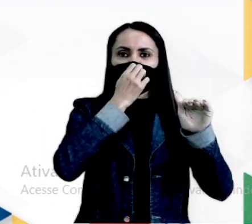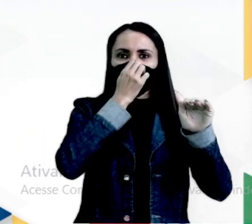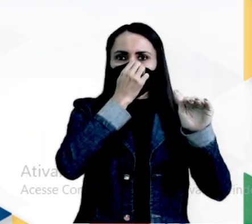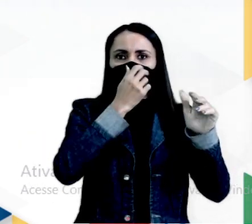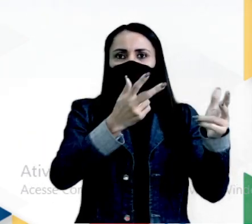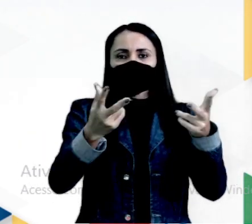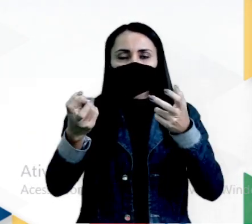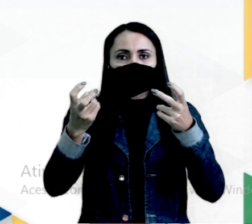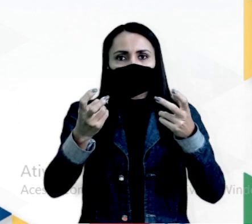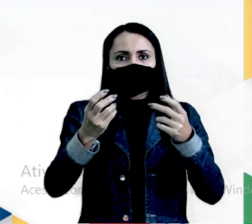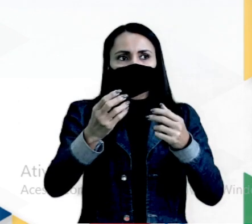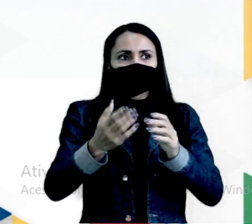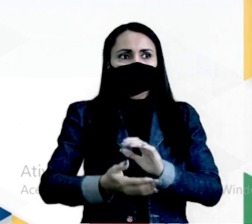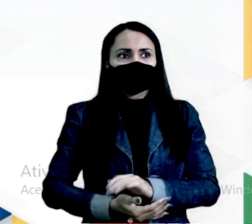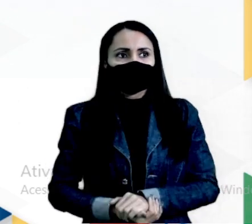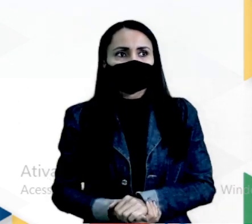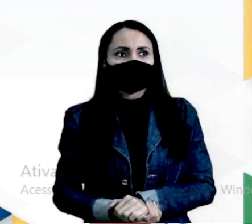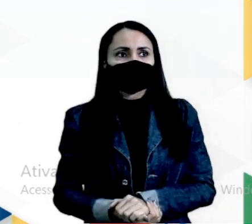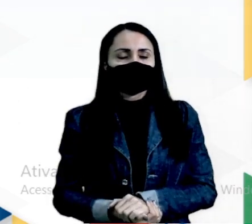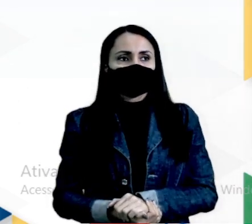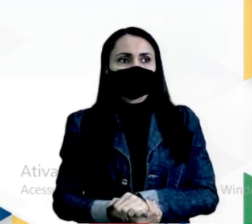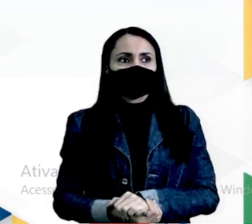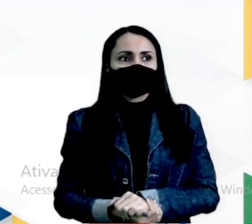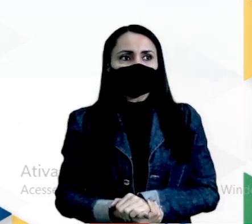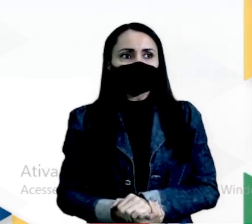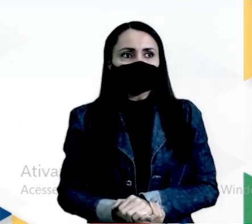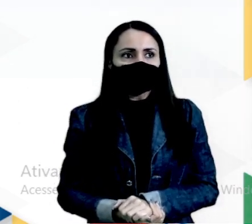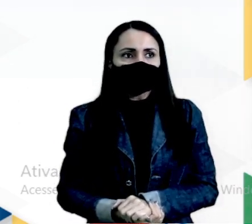ao meio, ele é a metade do outro. Olha como é fácil.